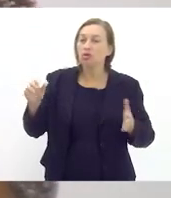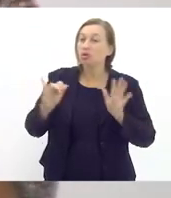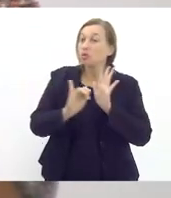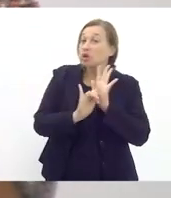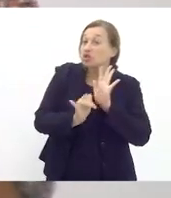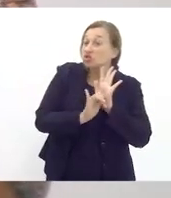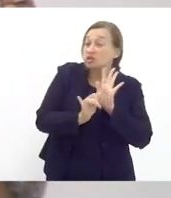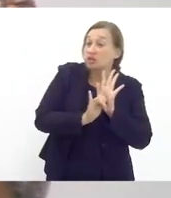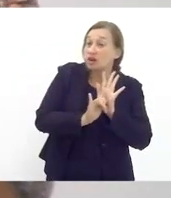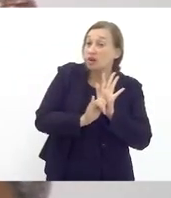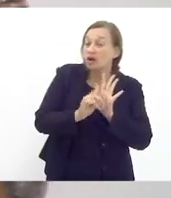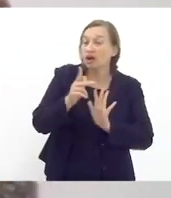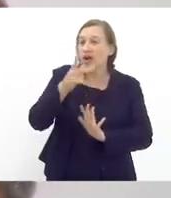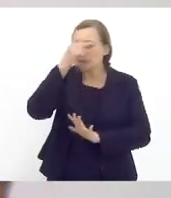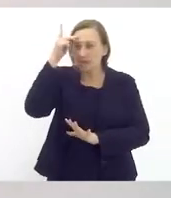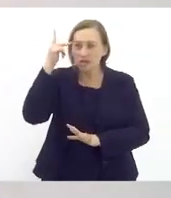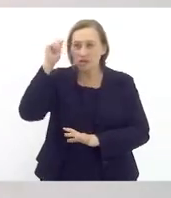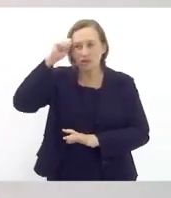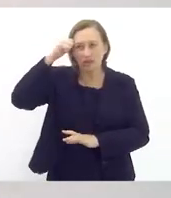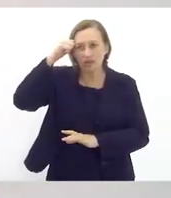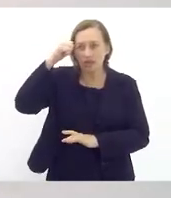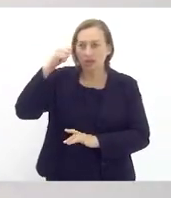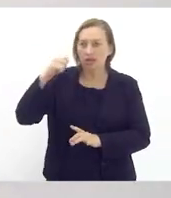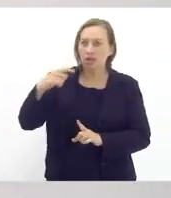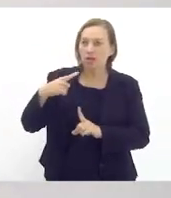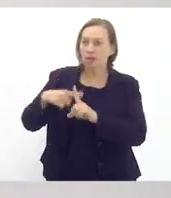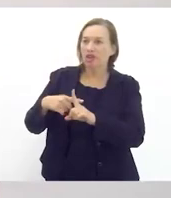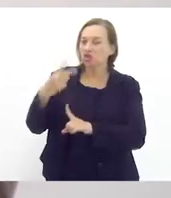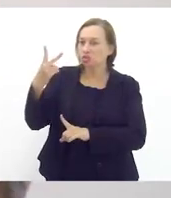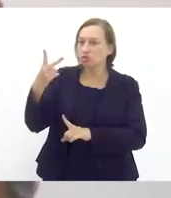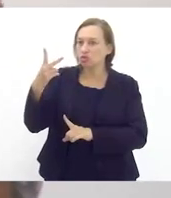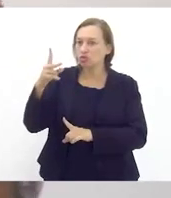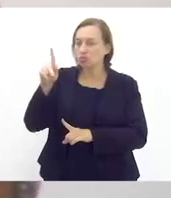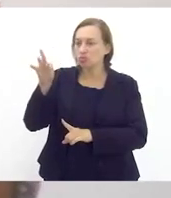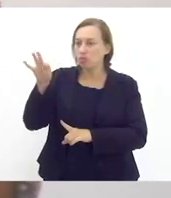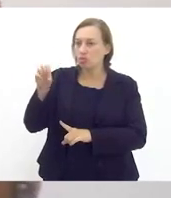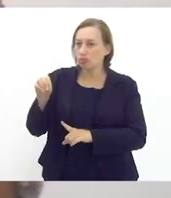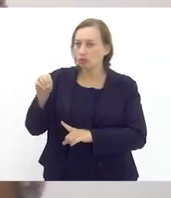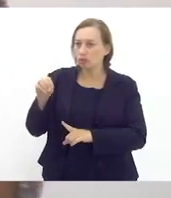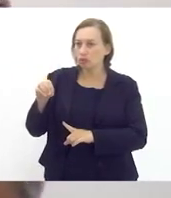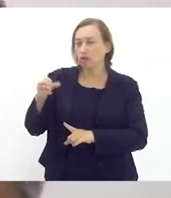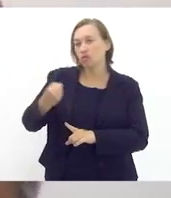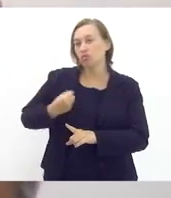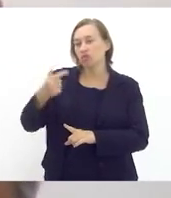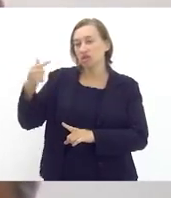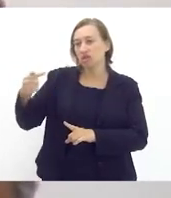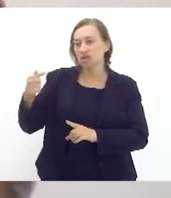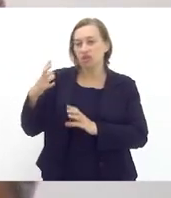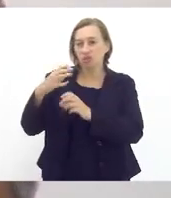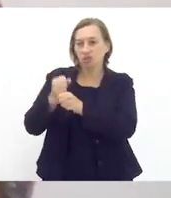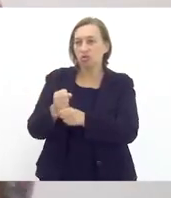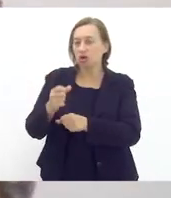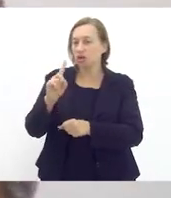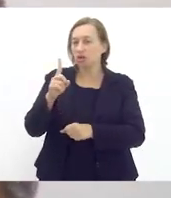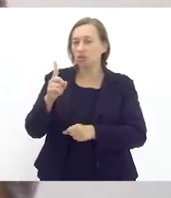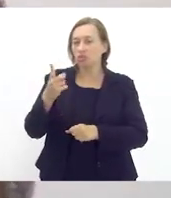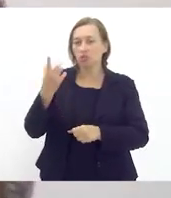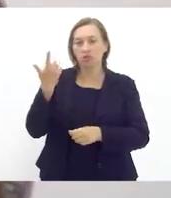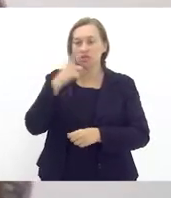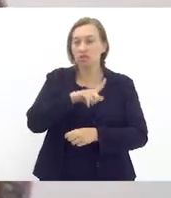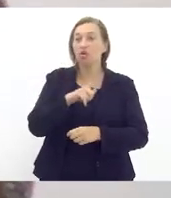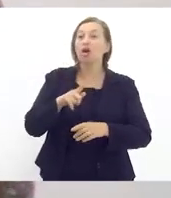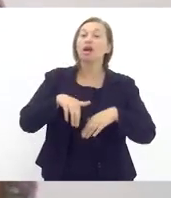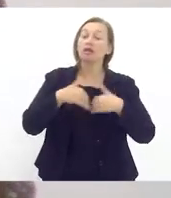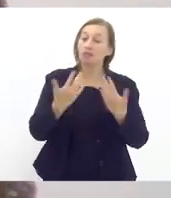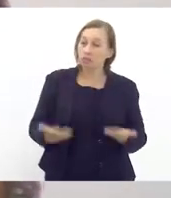edital que a pessoa negra ganha dois pontos ela ganhou a sétima não levou então não adianta eu